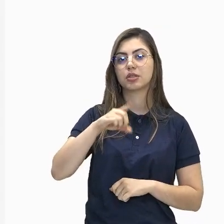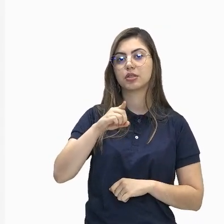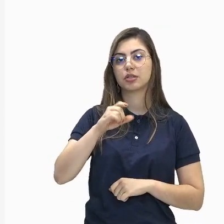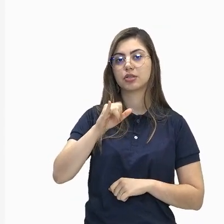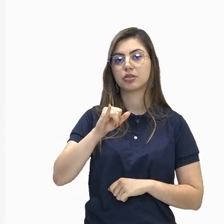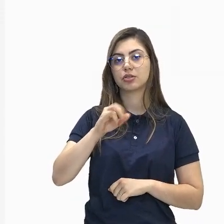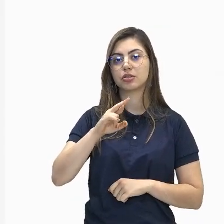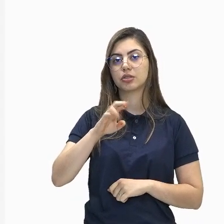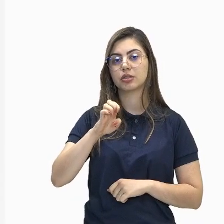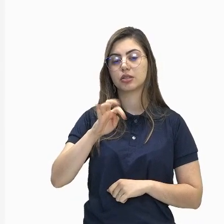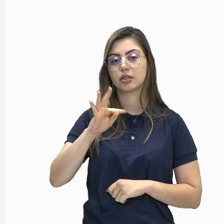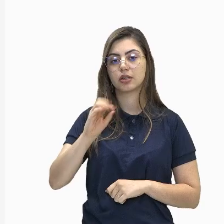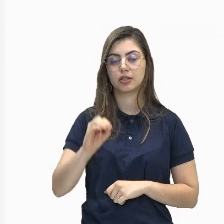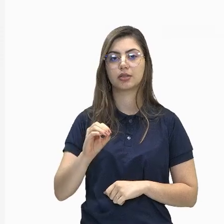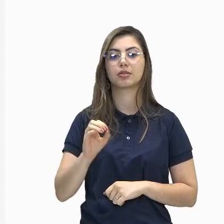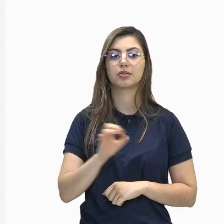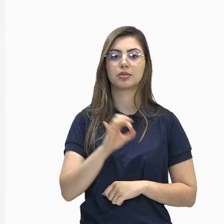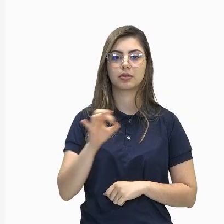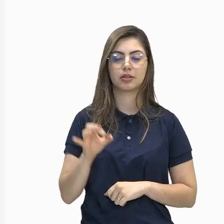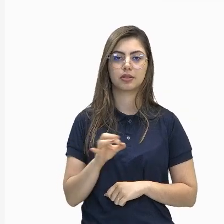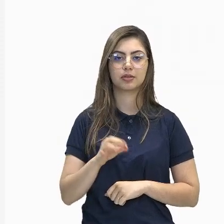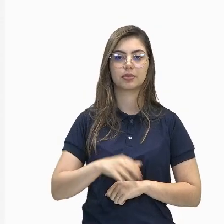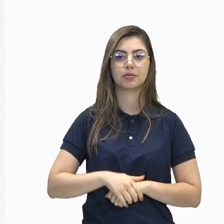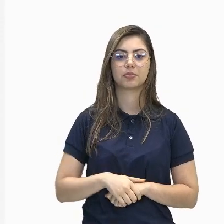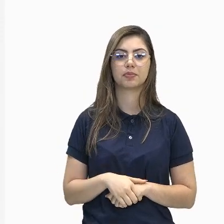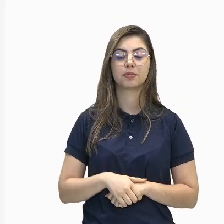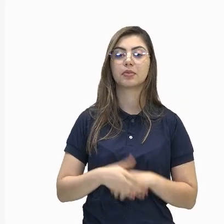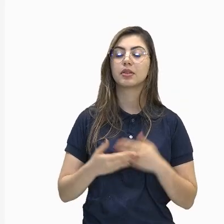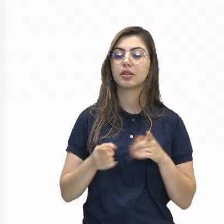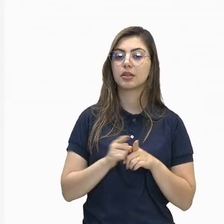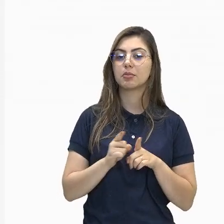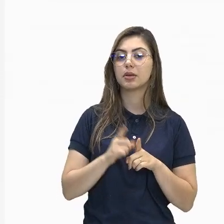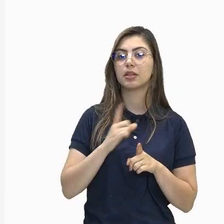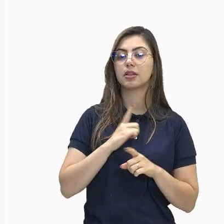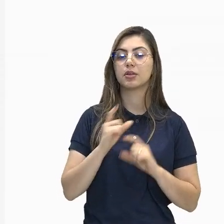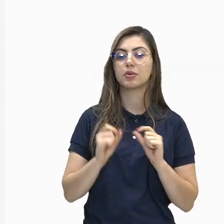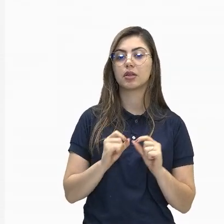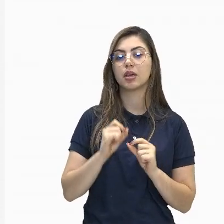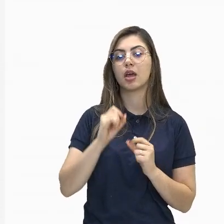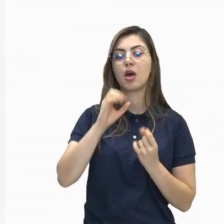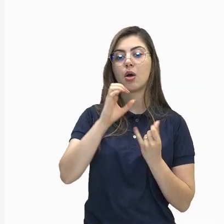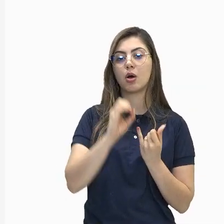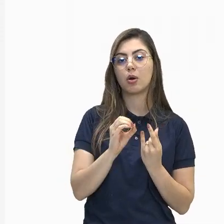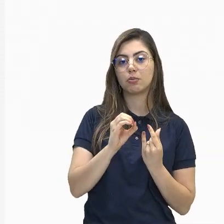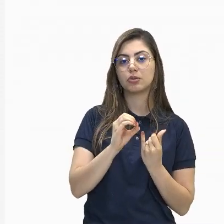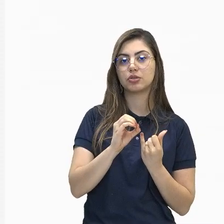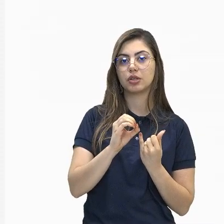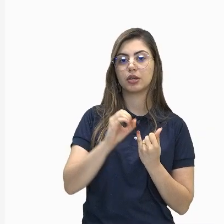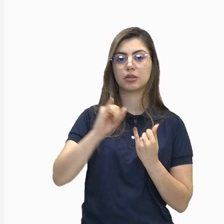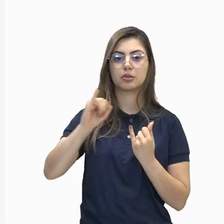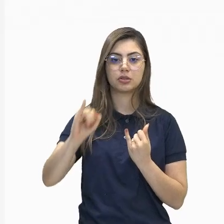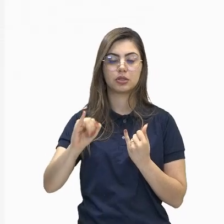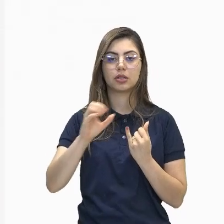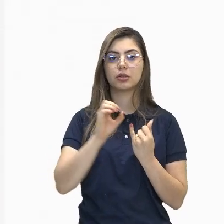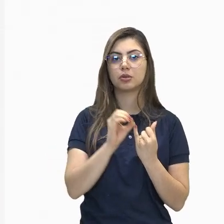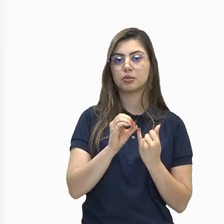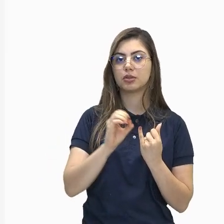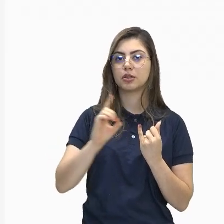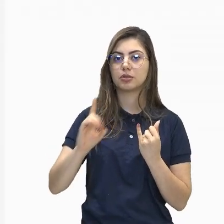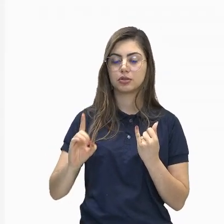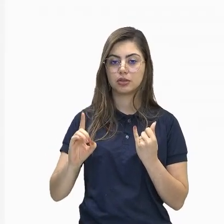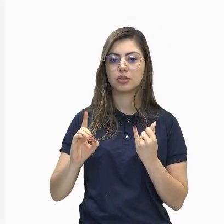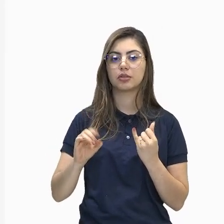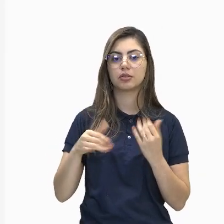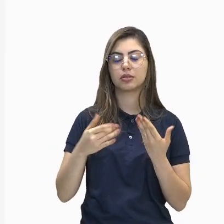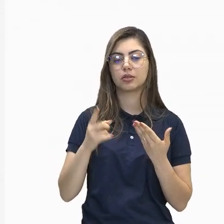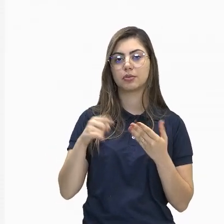tenho um verbo transitivo indireto e um objeto indireto. O objeto indireto é exatamente o complemento